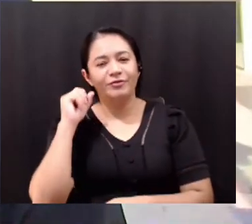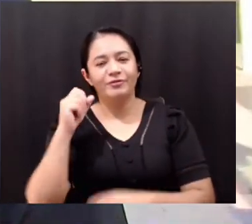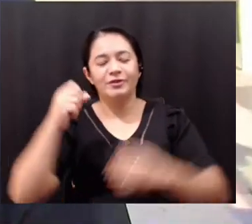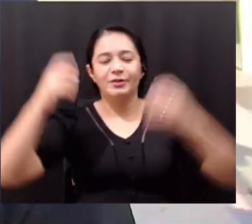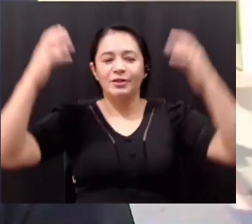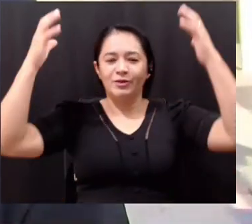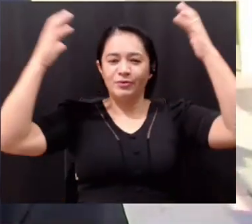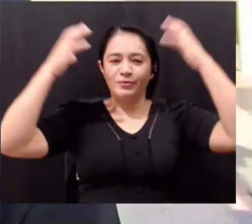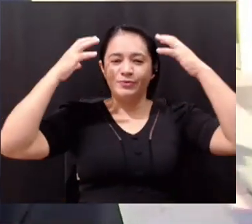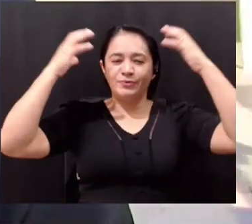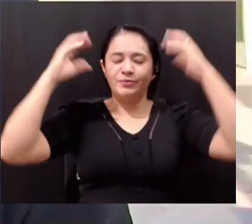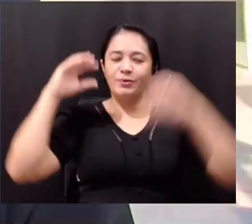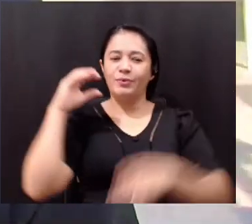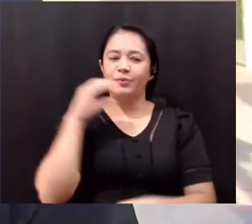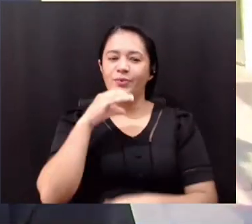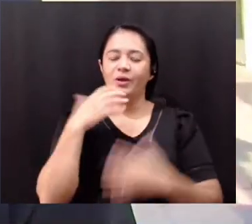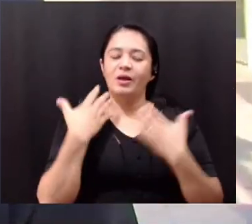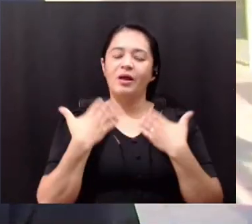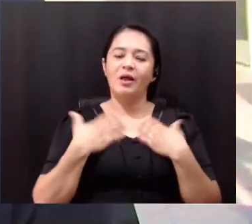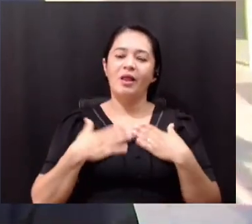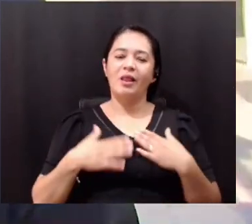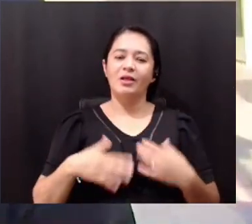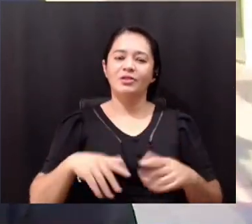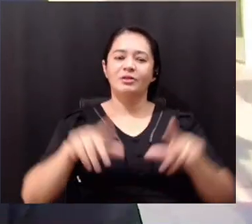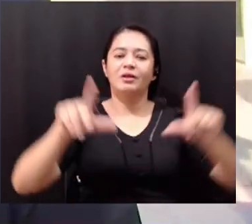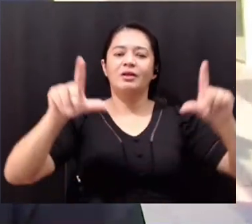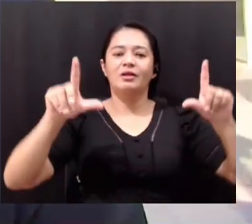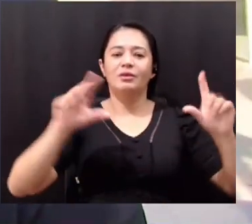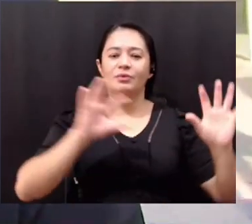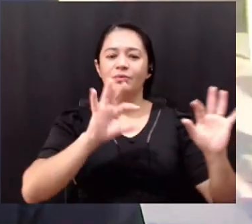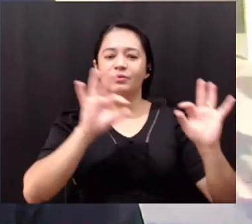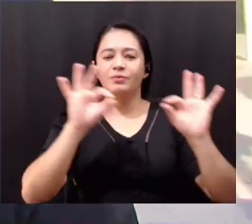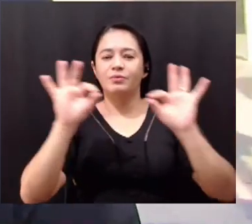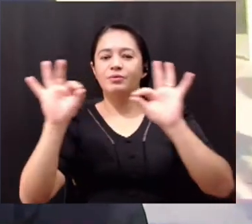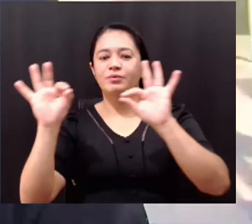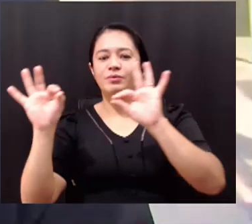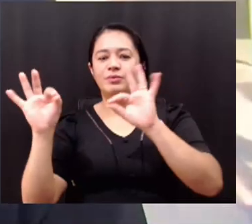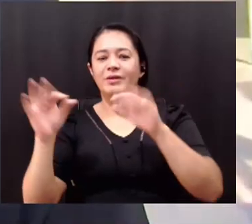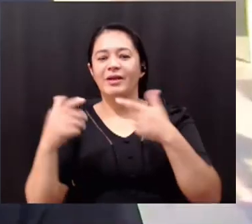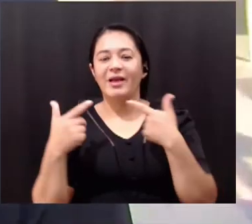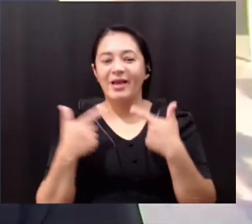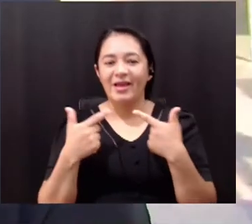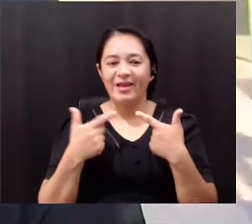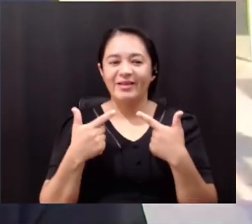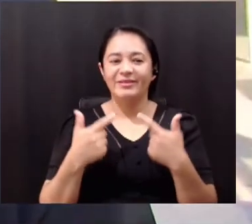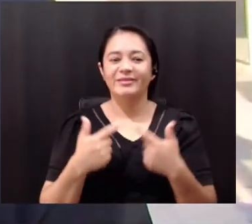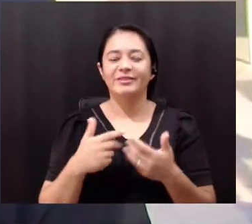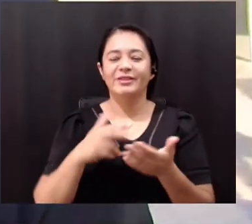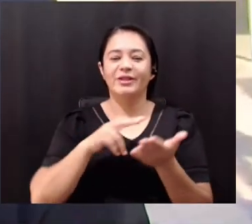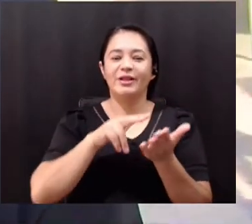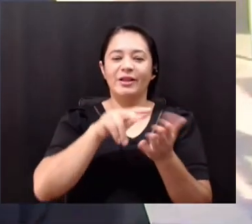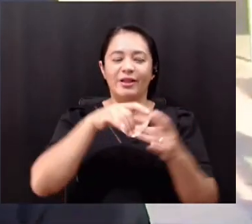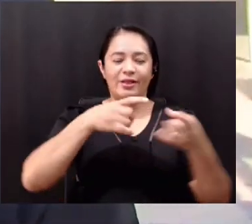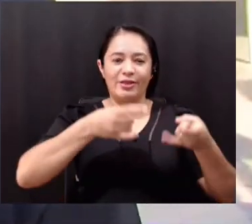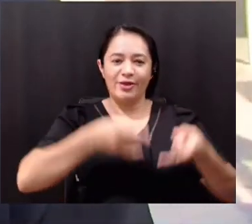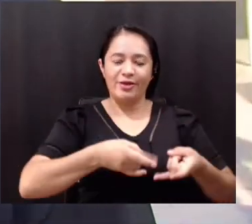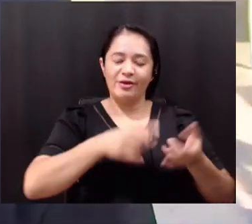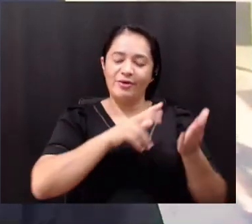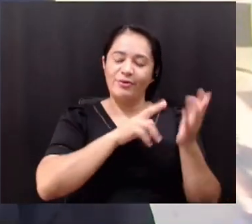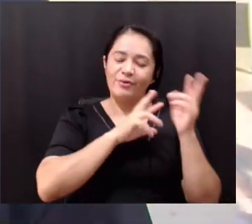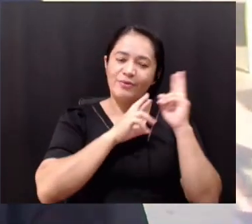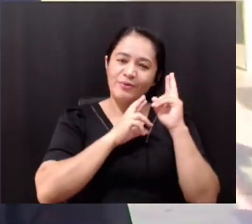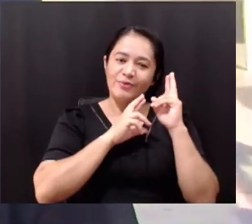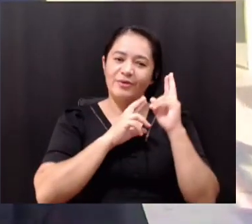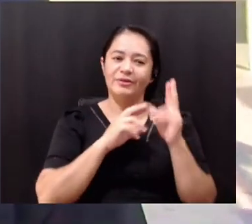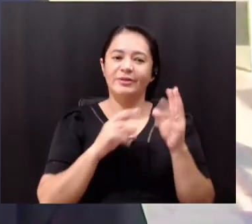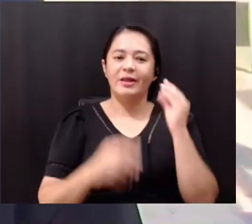assistir uma televisão, uma coisa mais calma, um filme para dar uma risada e ir pra cama e tentar dar uma desligada, porque senão é complicado, porque no